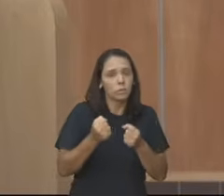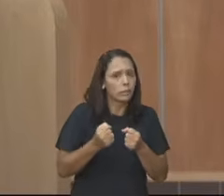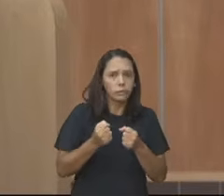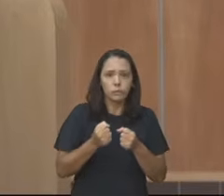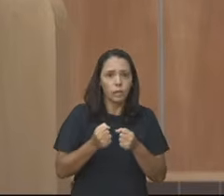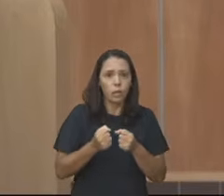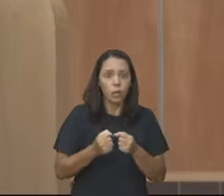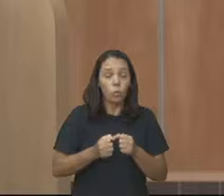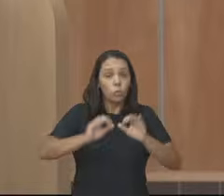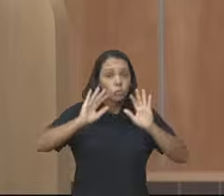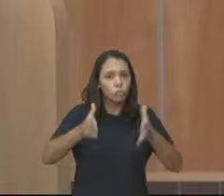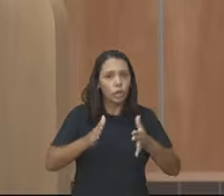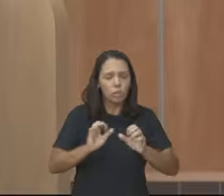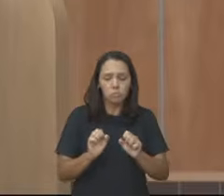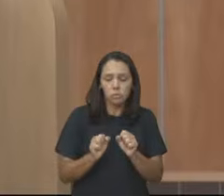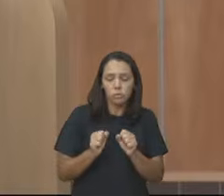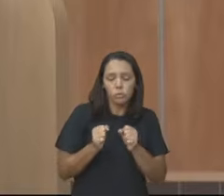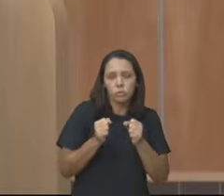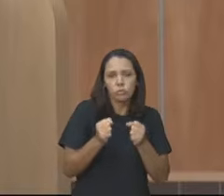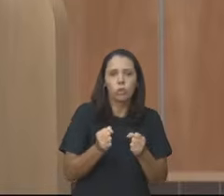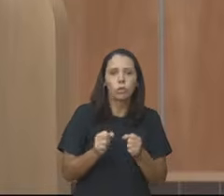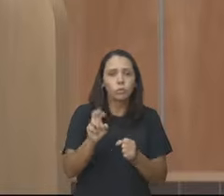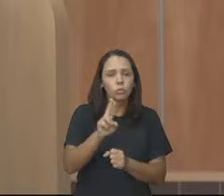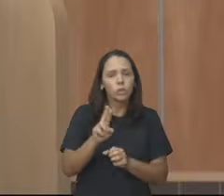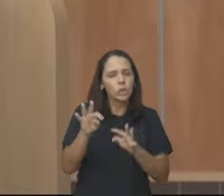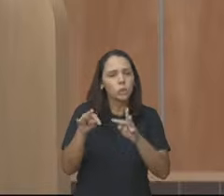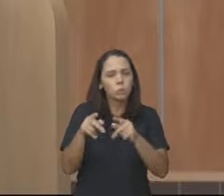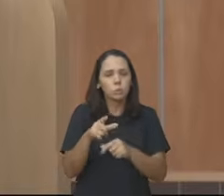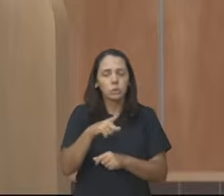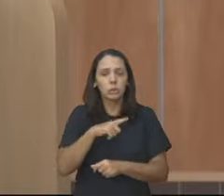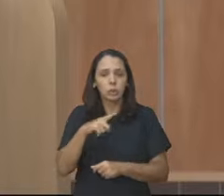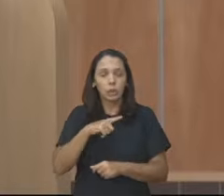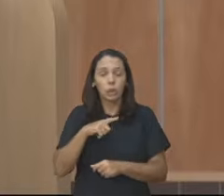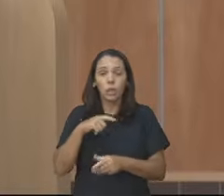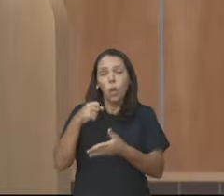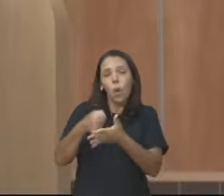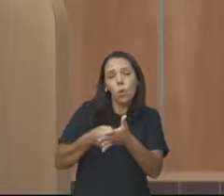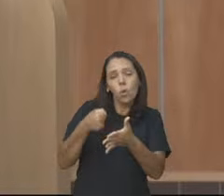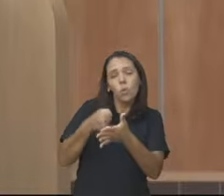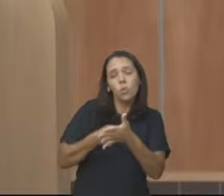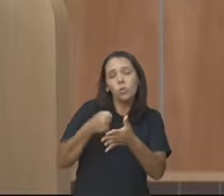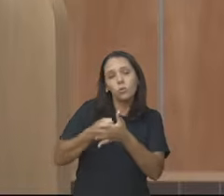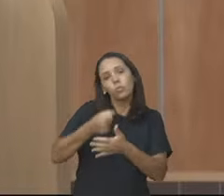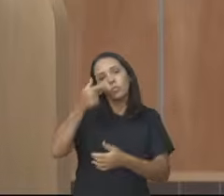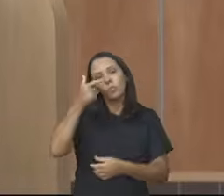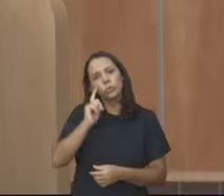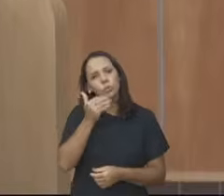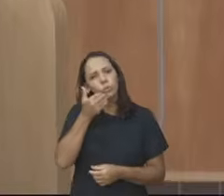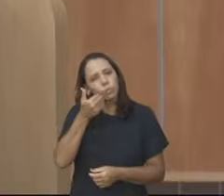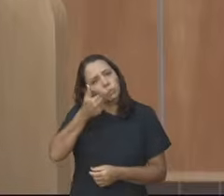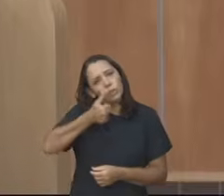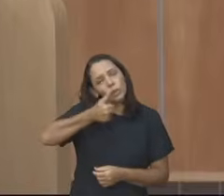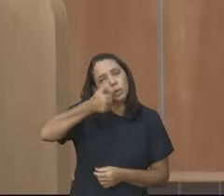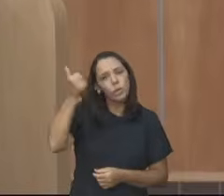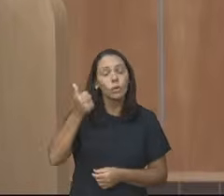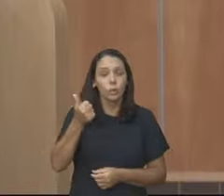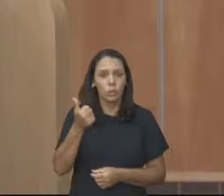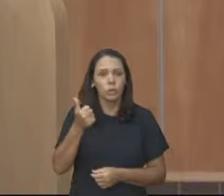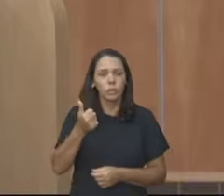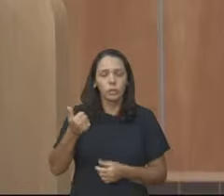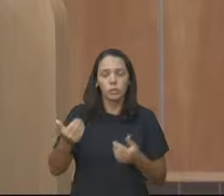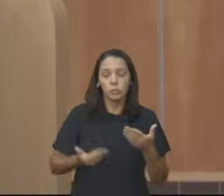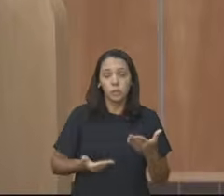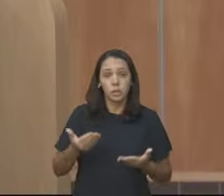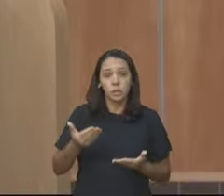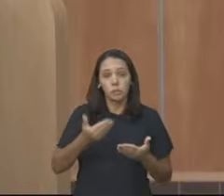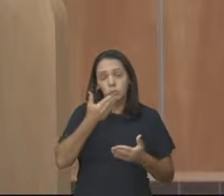seu melhor na condição que você tem e lute para que consiga condições melhores para servir